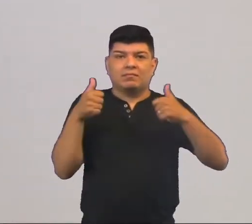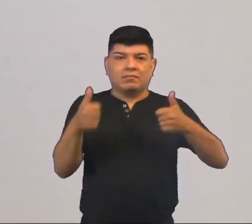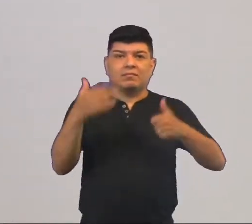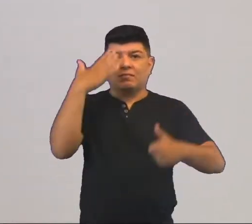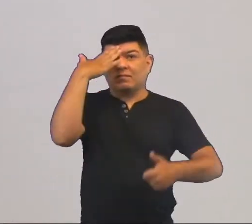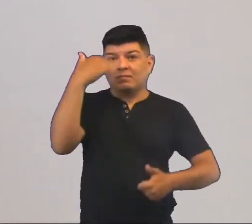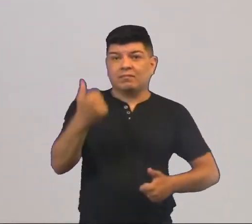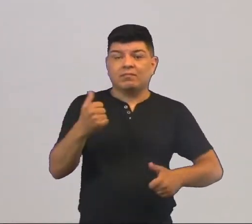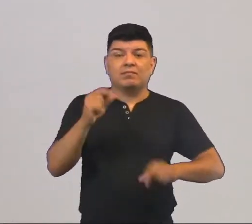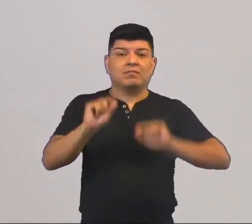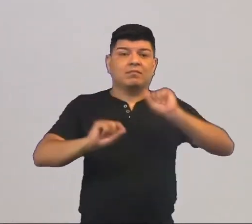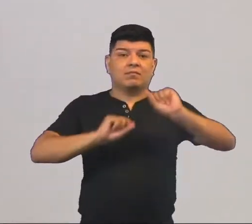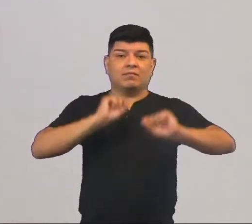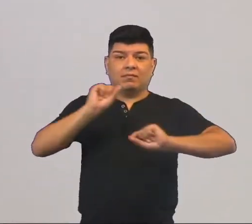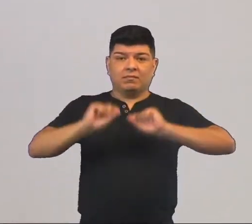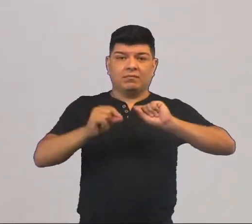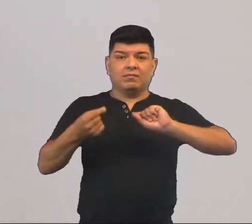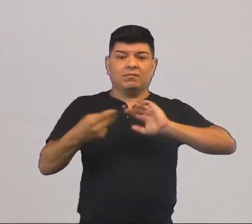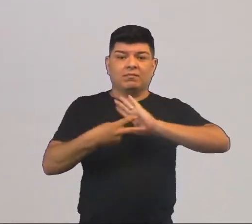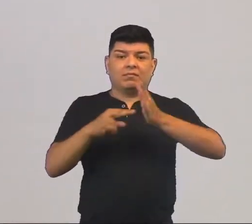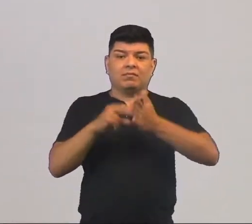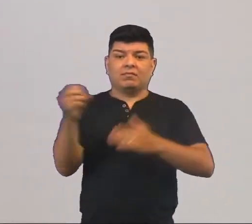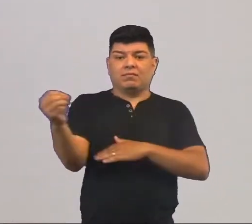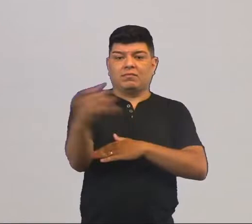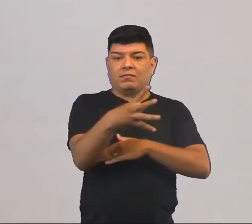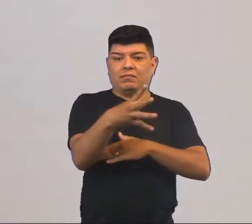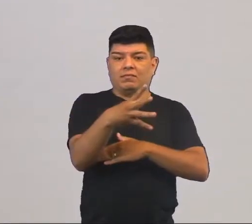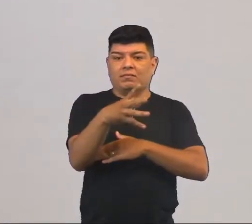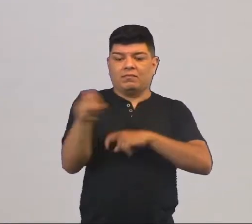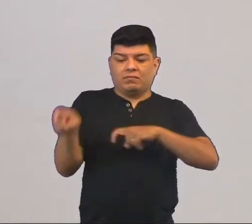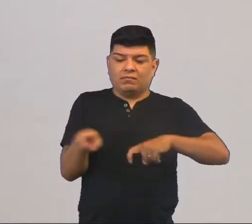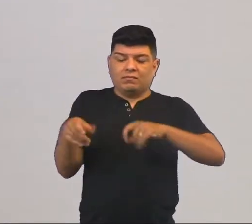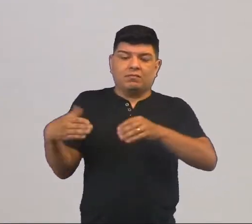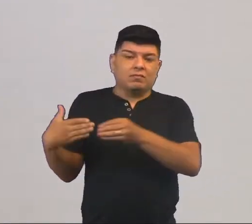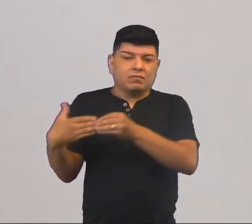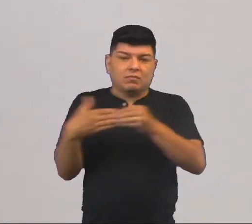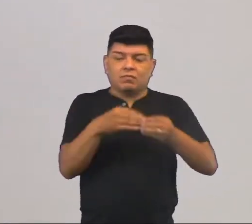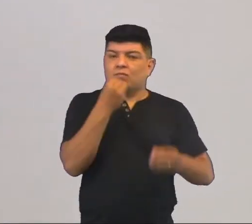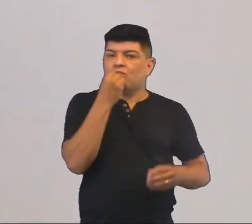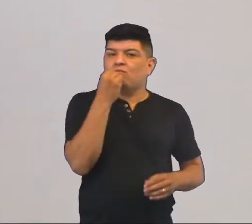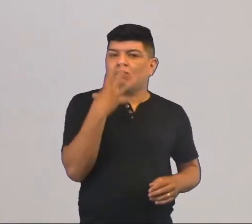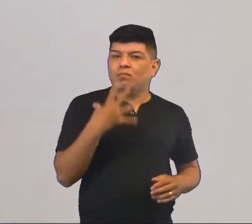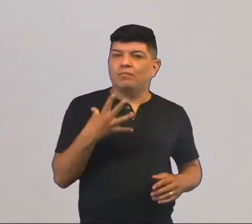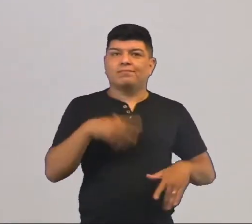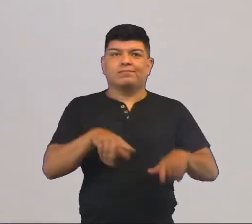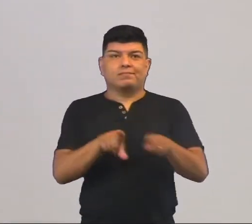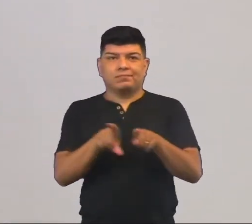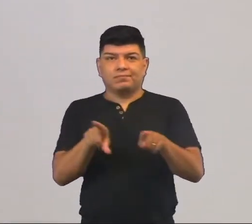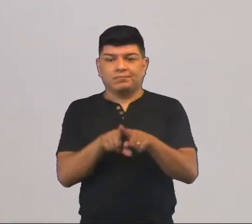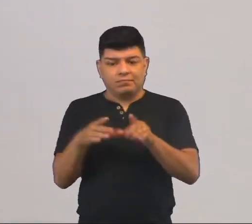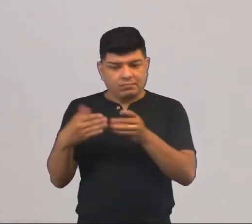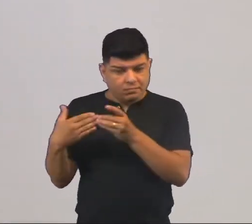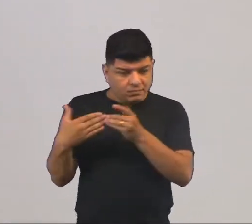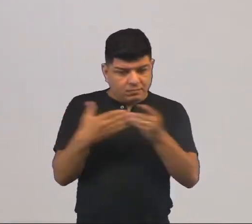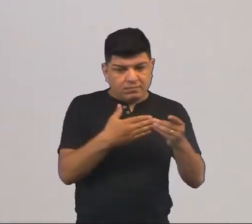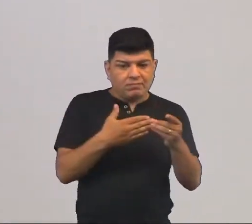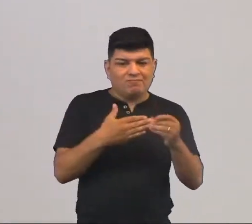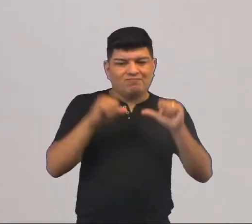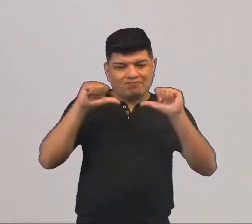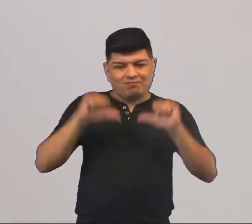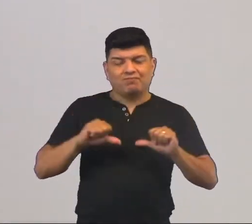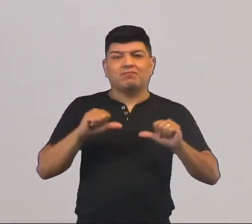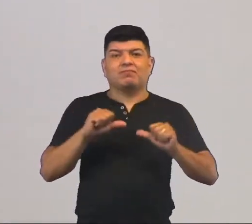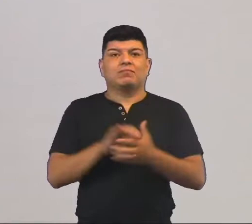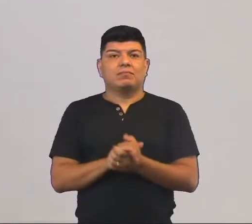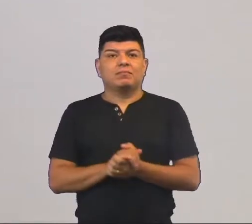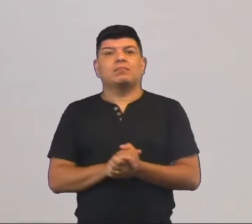Vamos saber aí o que é essa modernização no campo e o que ele trouxe de benefícios e o que ele trouxe também de